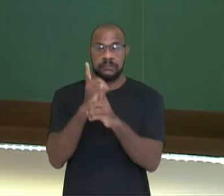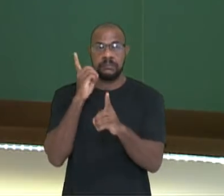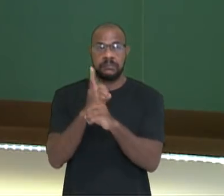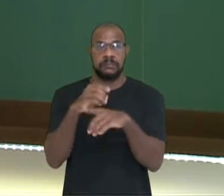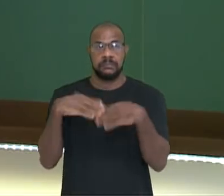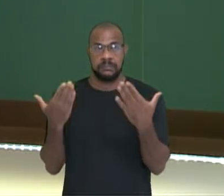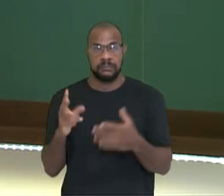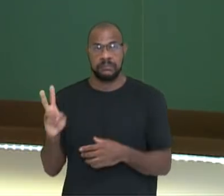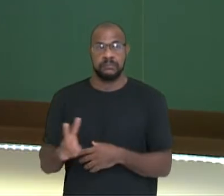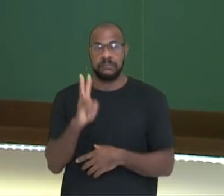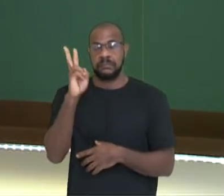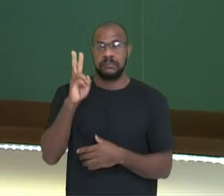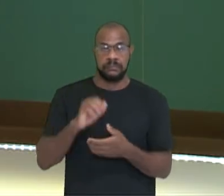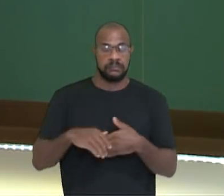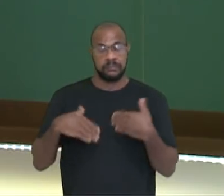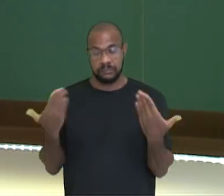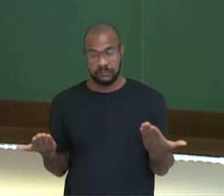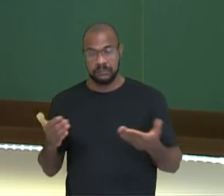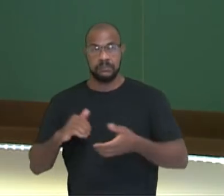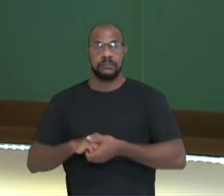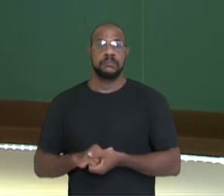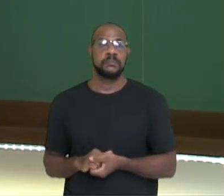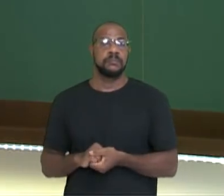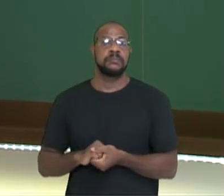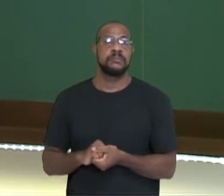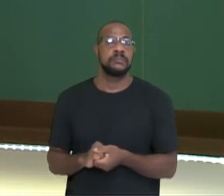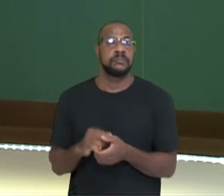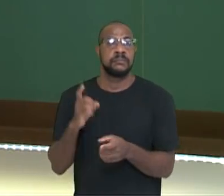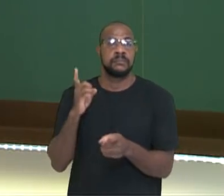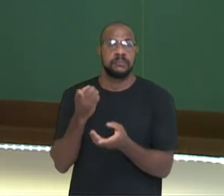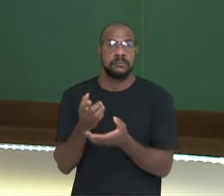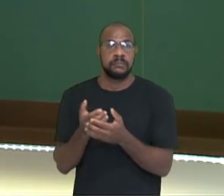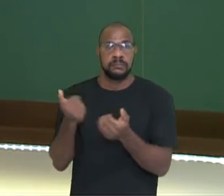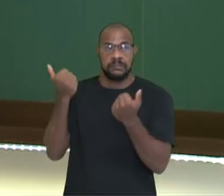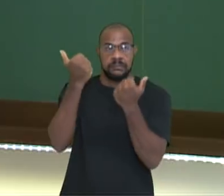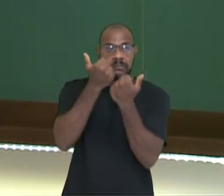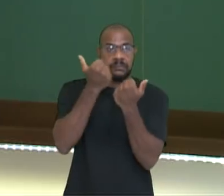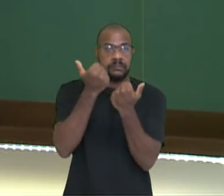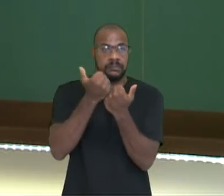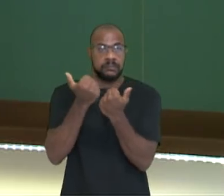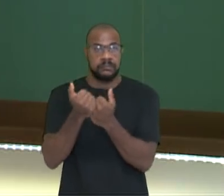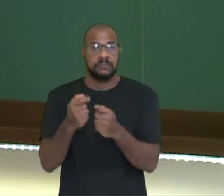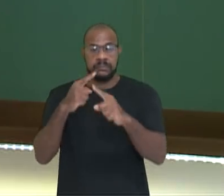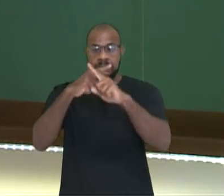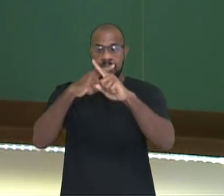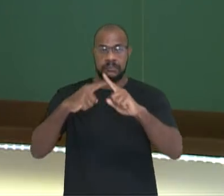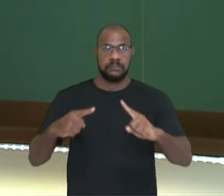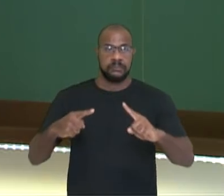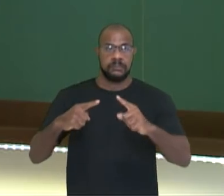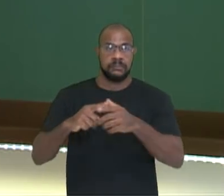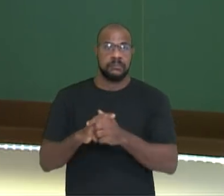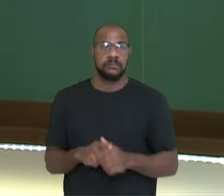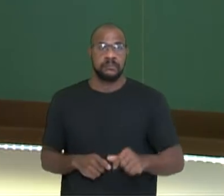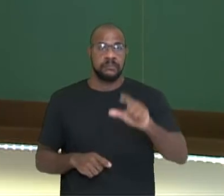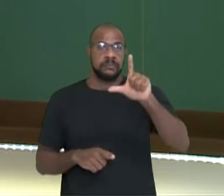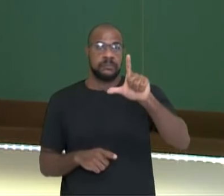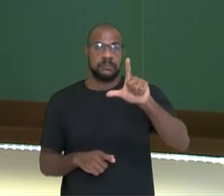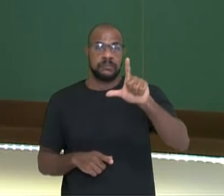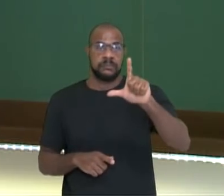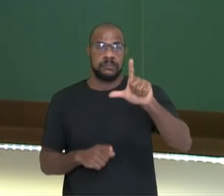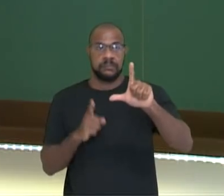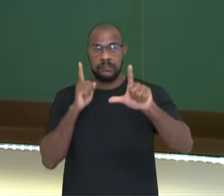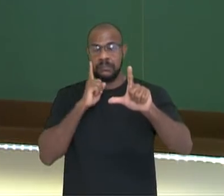é o valor desse ângulo em radianos. Então, eu vou substituir, na hora de multiplicar cruzado, somente o L